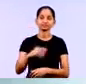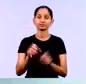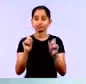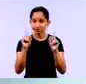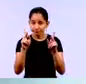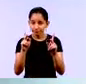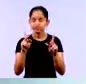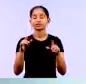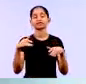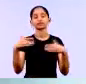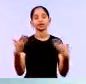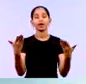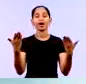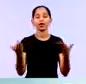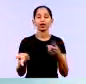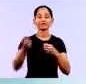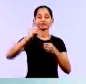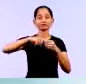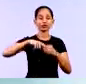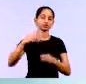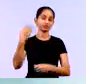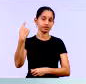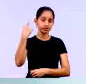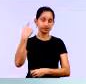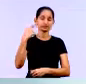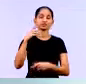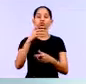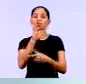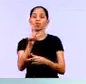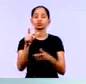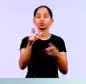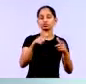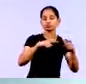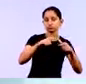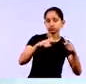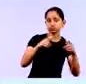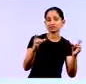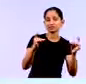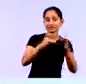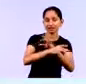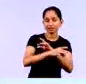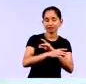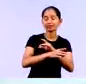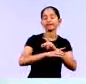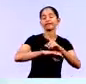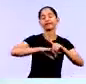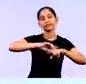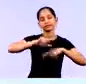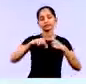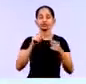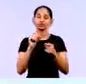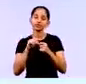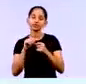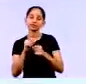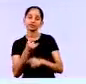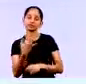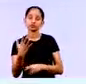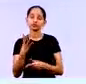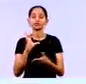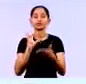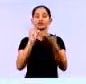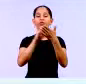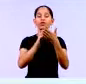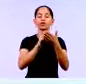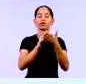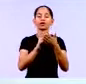Então, eu vou buscar agora, lá no orçamento de produção, a quantidade a produzir. Eu vou colocar